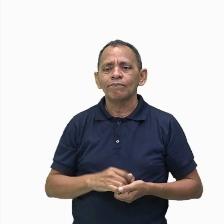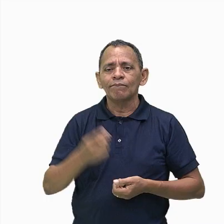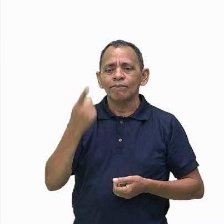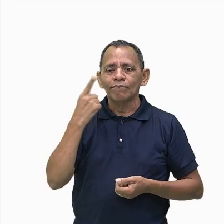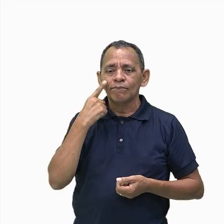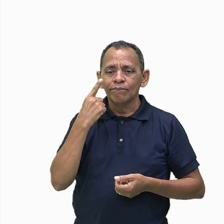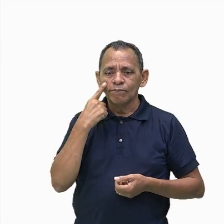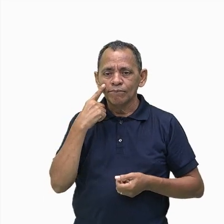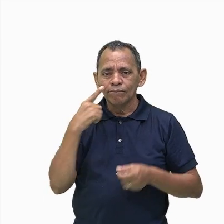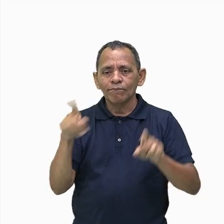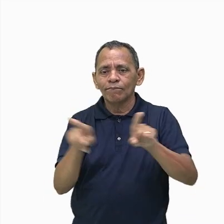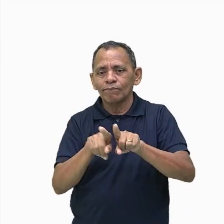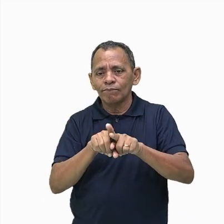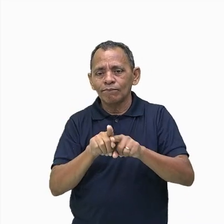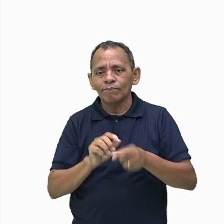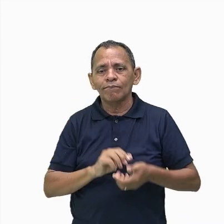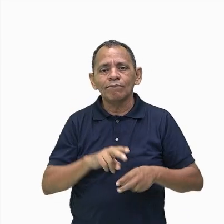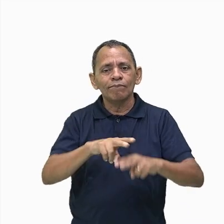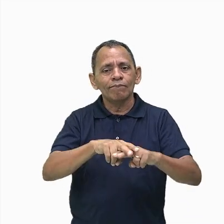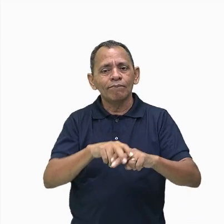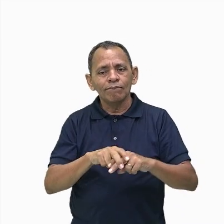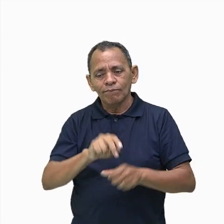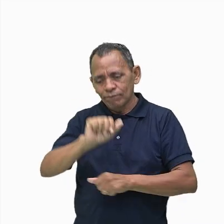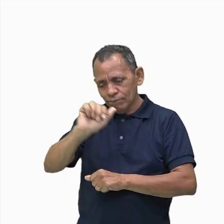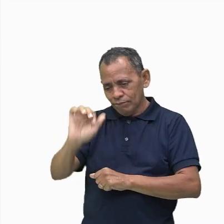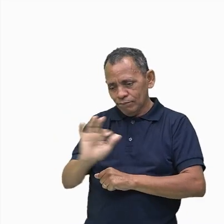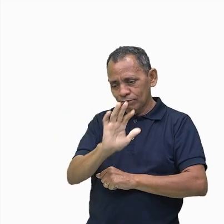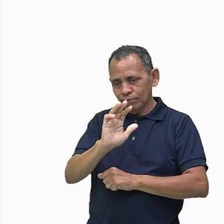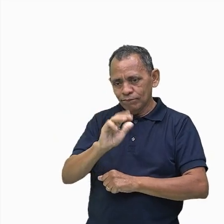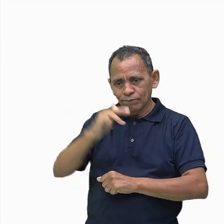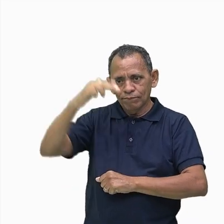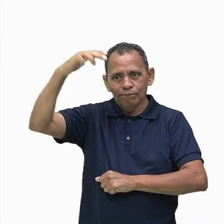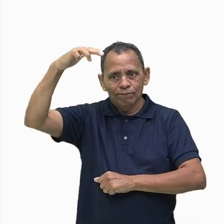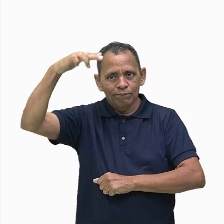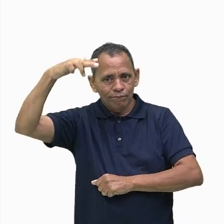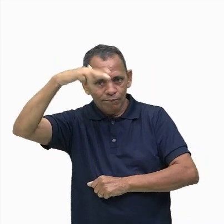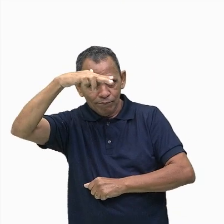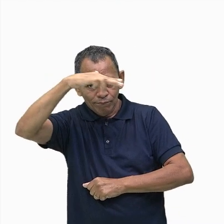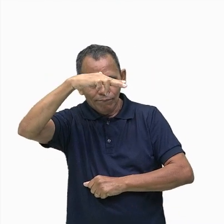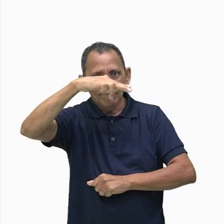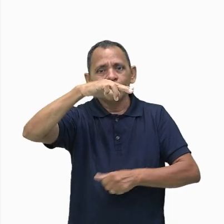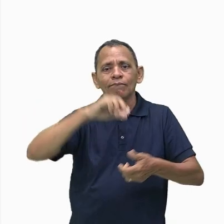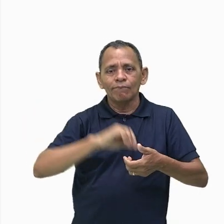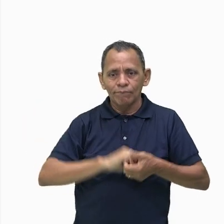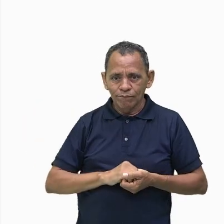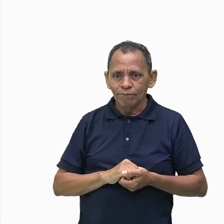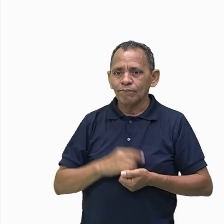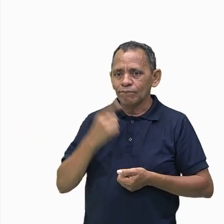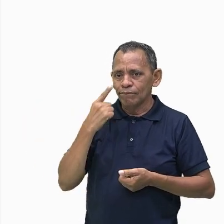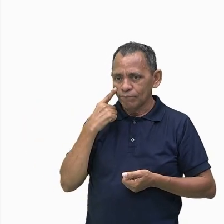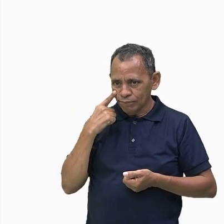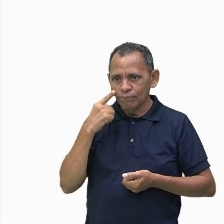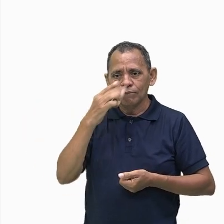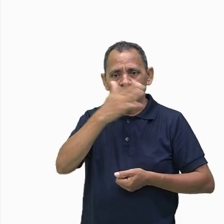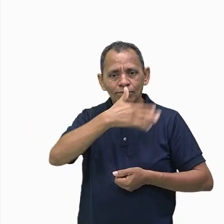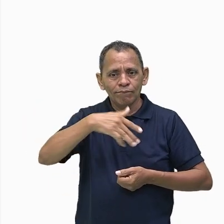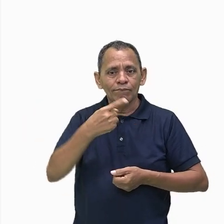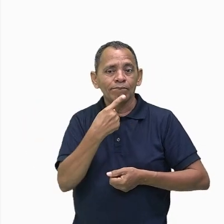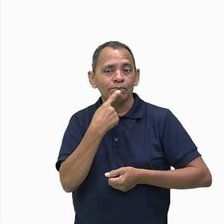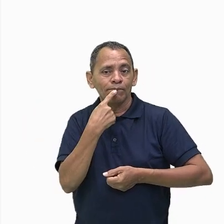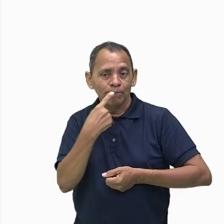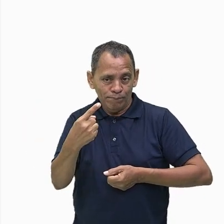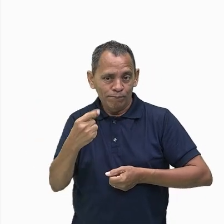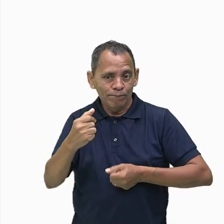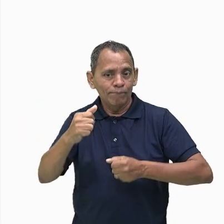através de imagens de satélites. Nós vamos ver um agora em que mostra para a gente uma região próxima à